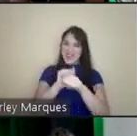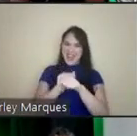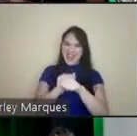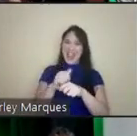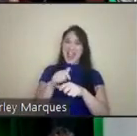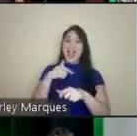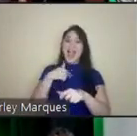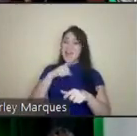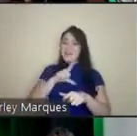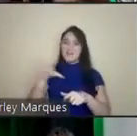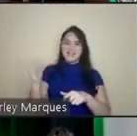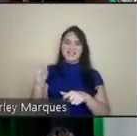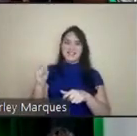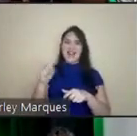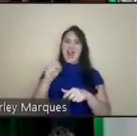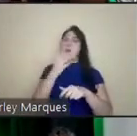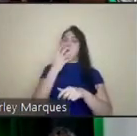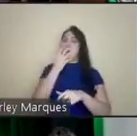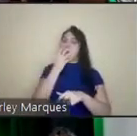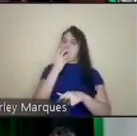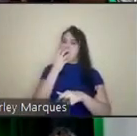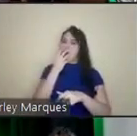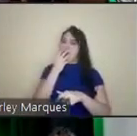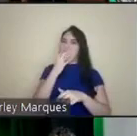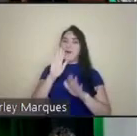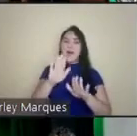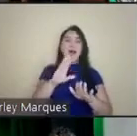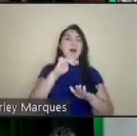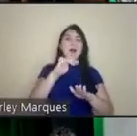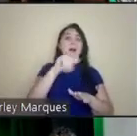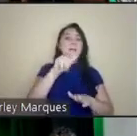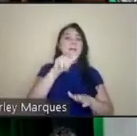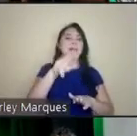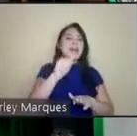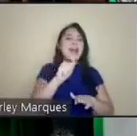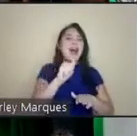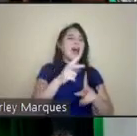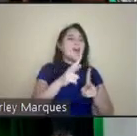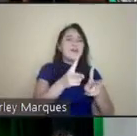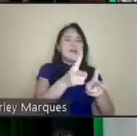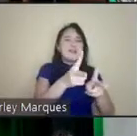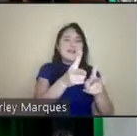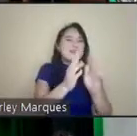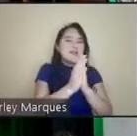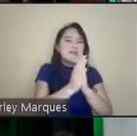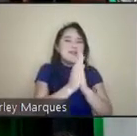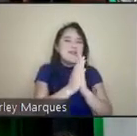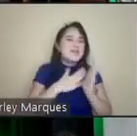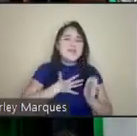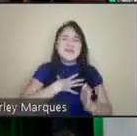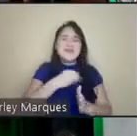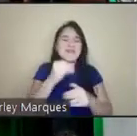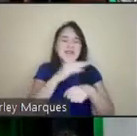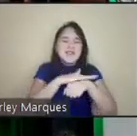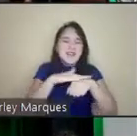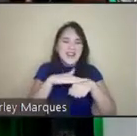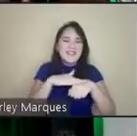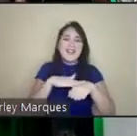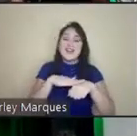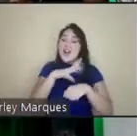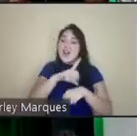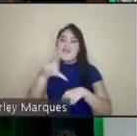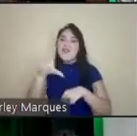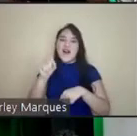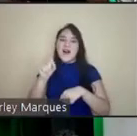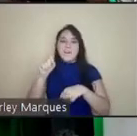cena. Me dá, meu filho, lindo, maravilhoso. Assume aí, assuma tá aí, vai, vou tirar o cachorro da sala. Vai, vai, vida.